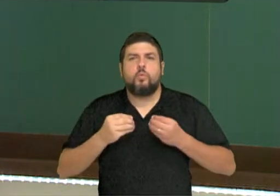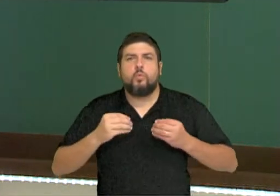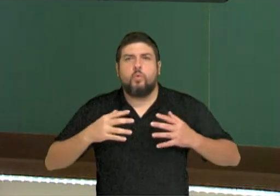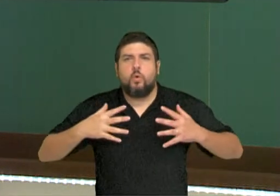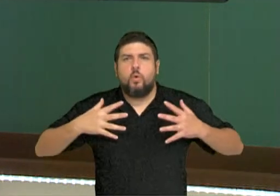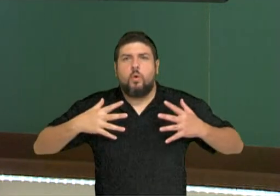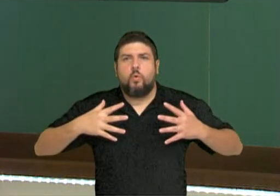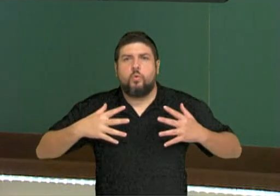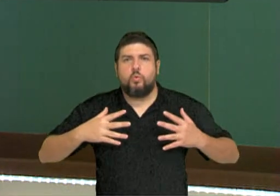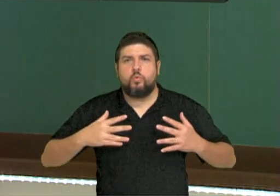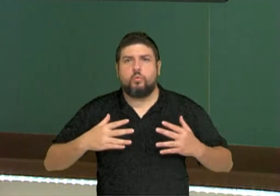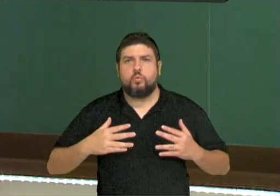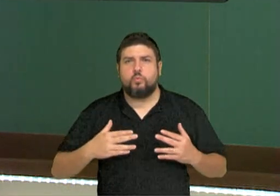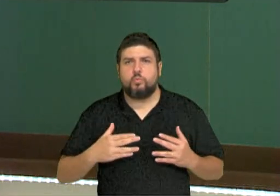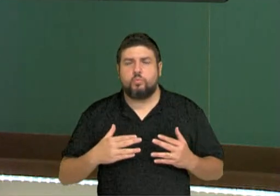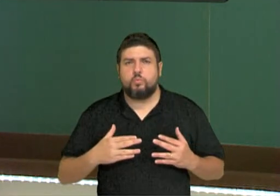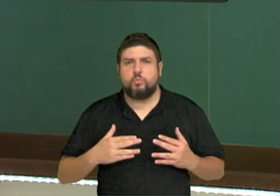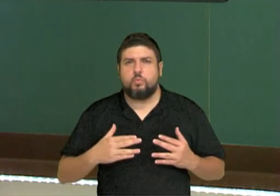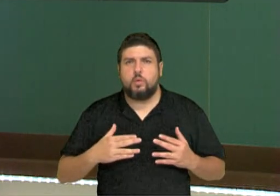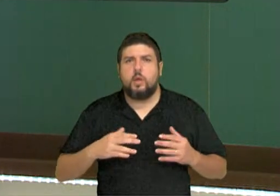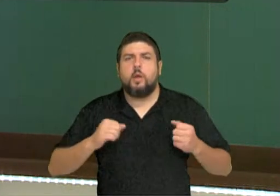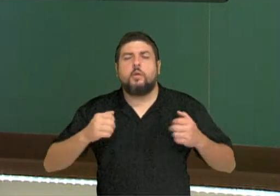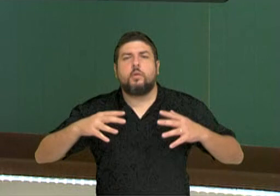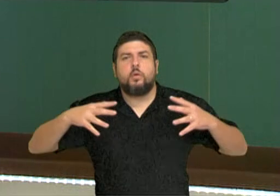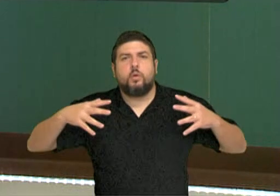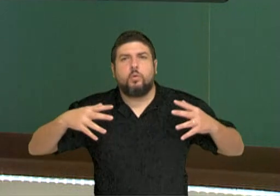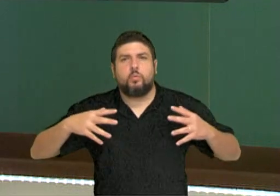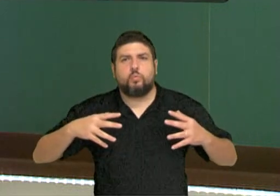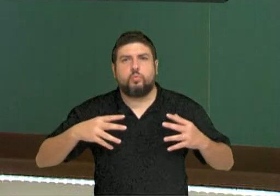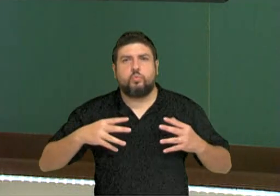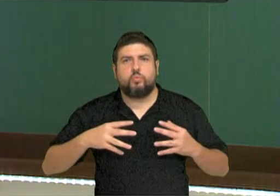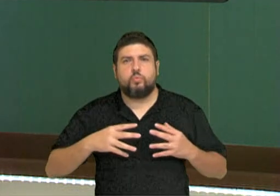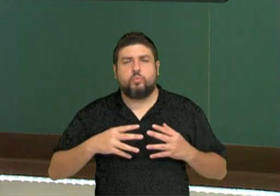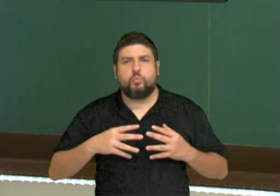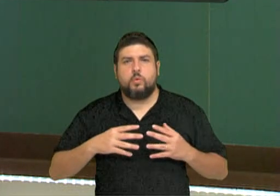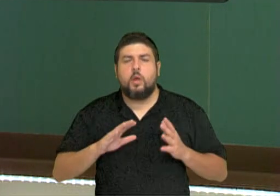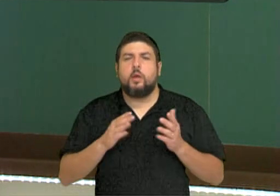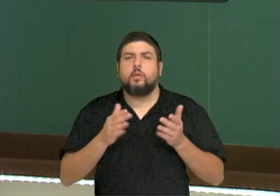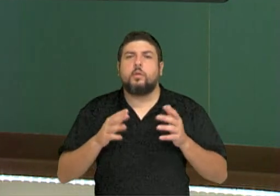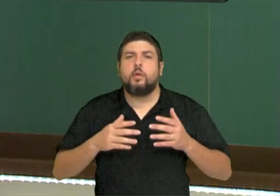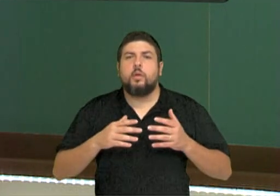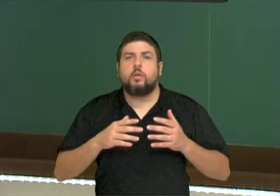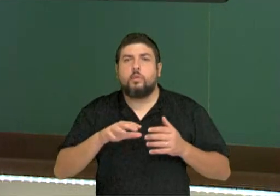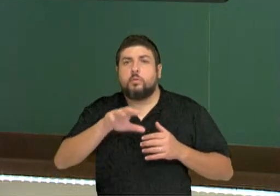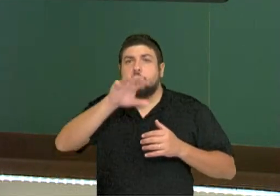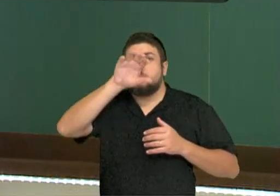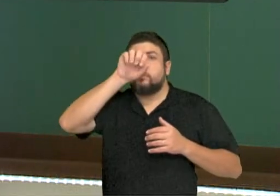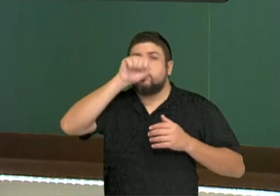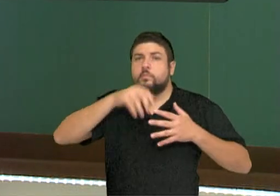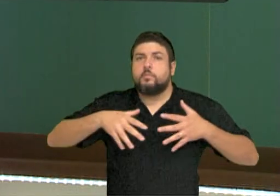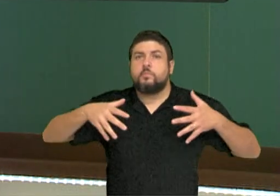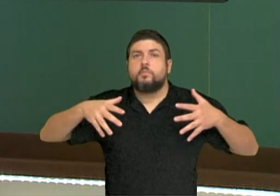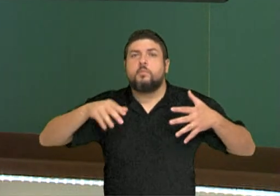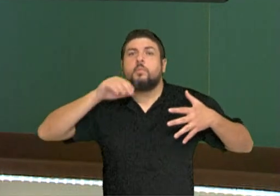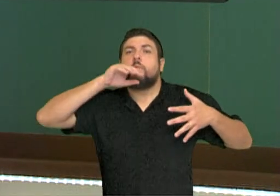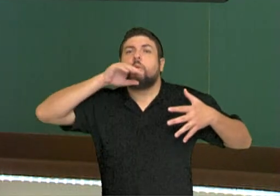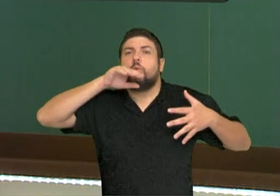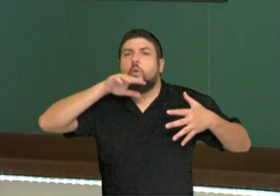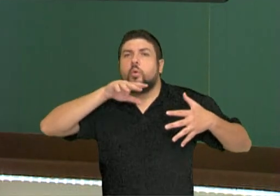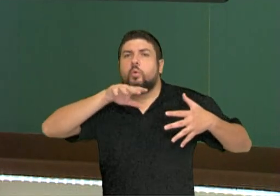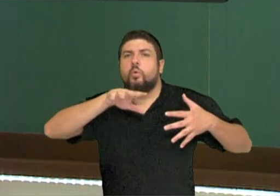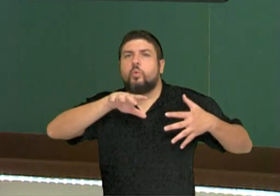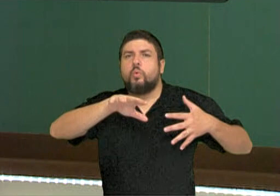no momento da expiração, por isso que o volume da nossa caixa torácica diminui. Olha só, quando eu